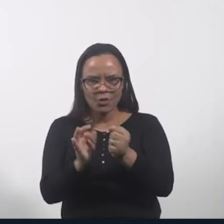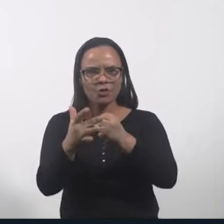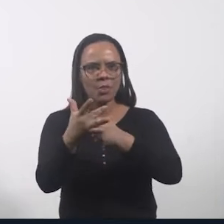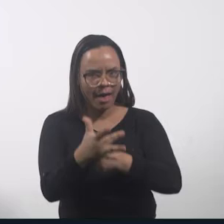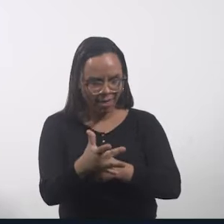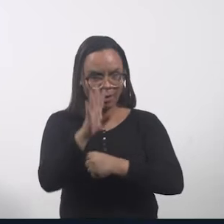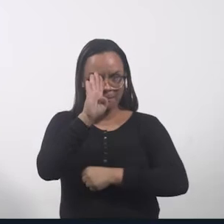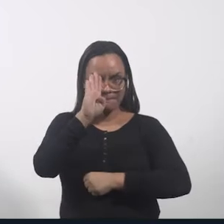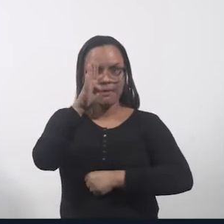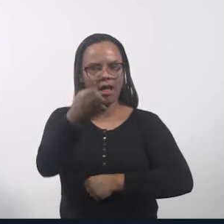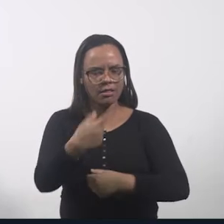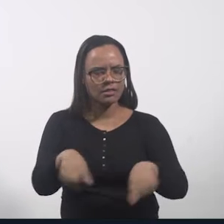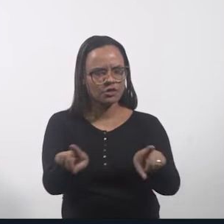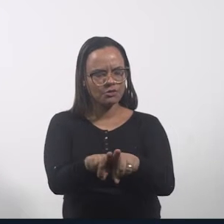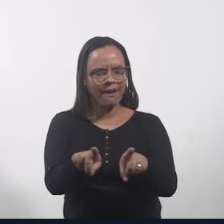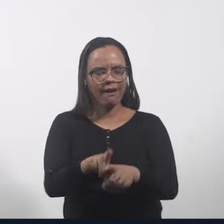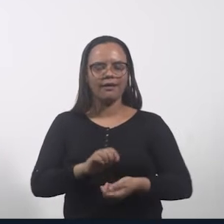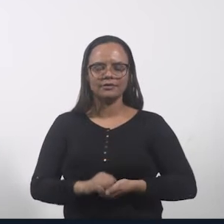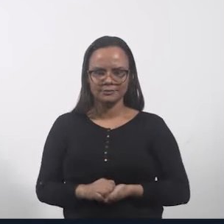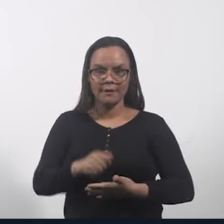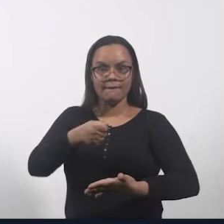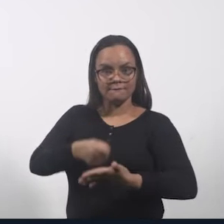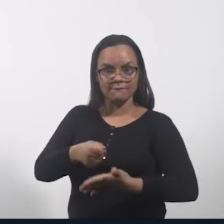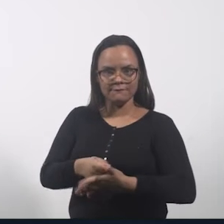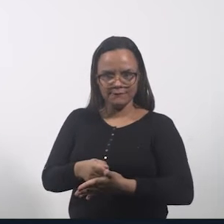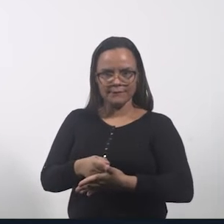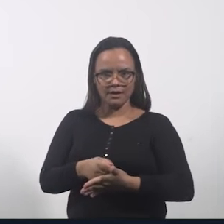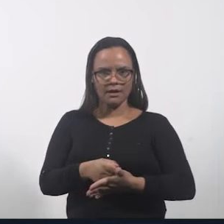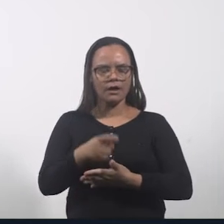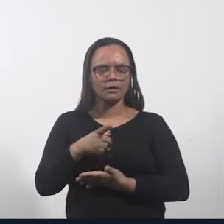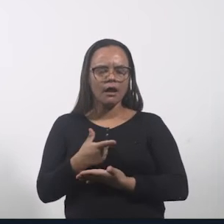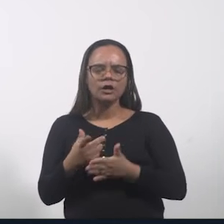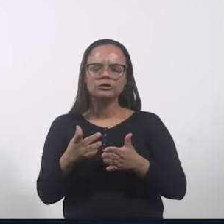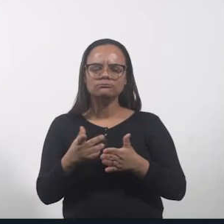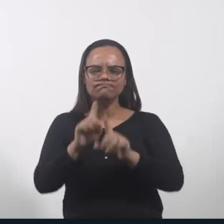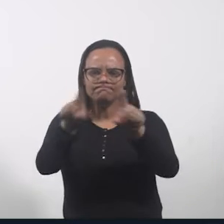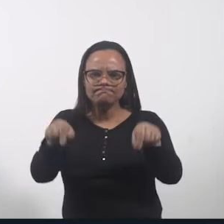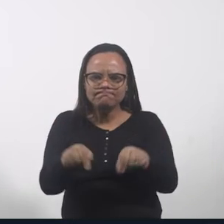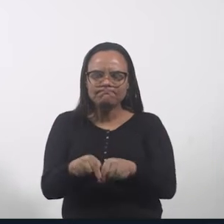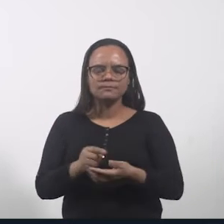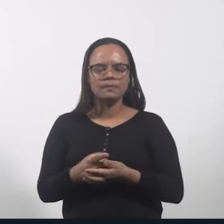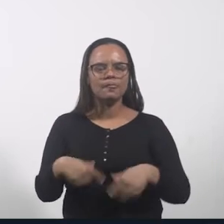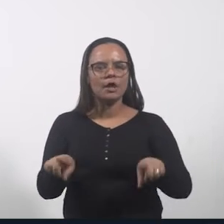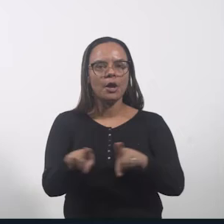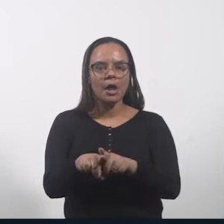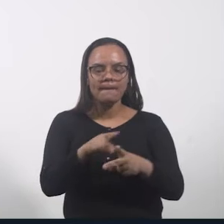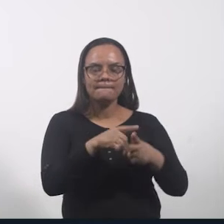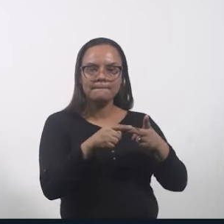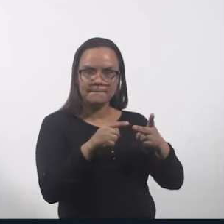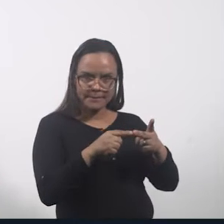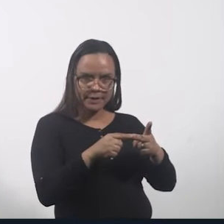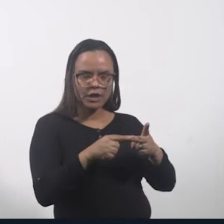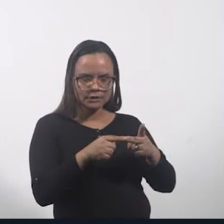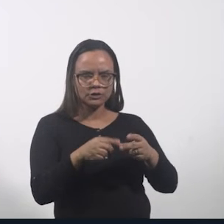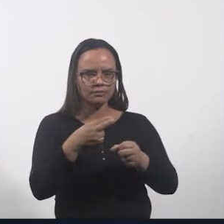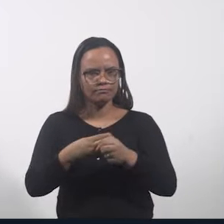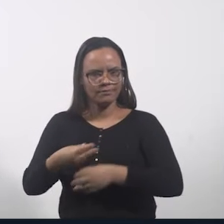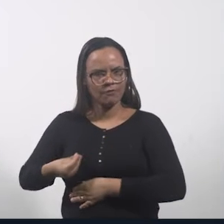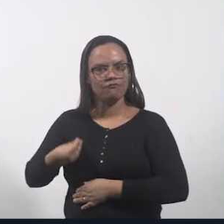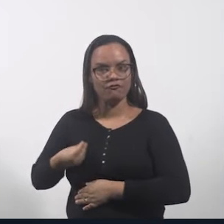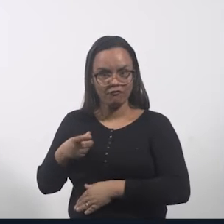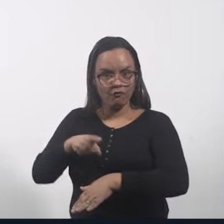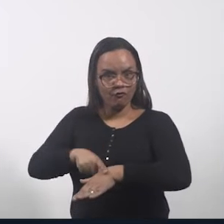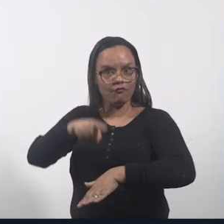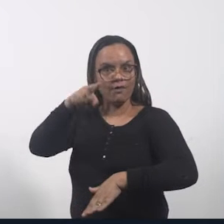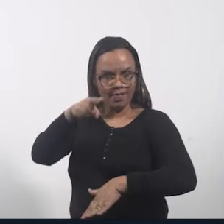ser priorizada, né, também para os casos confirmados e para surtos em locais fechados. E na situação 2, que é a situação que o município vive no